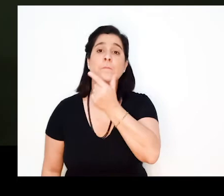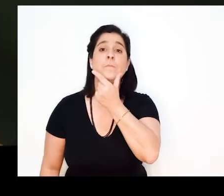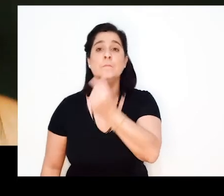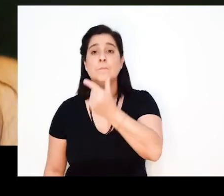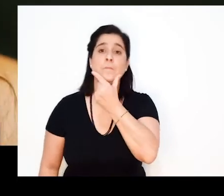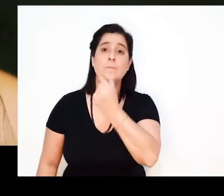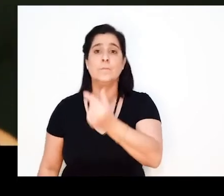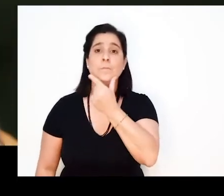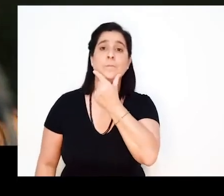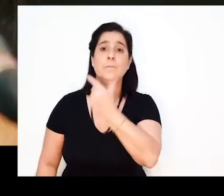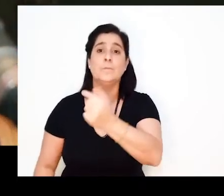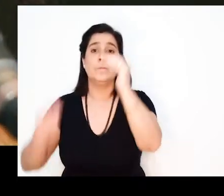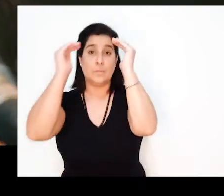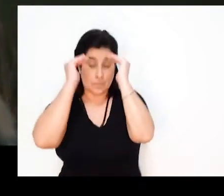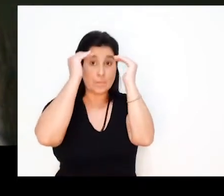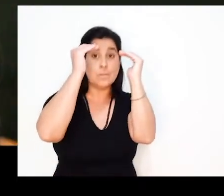Menino,